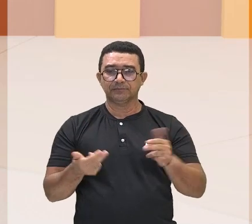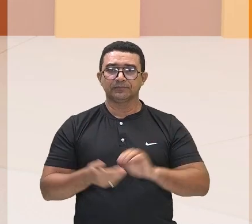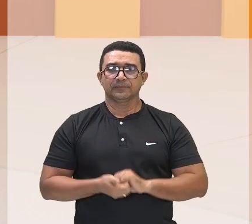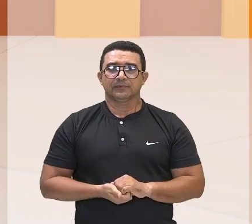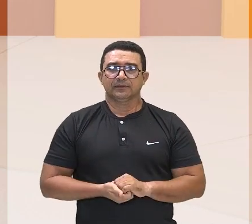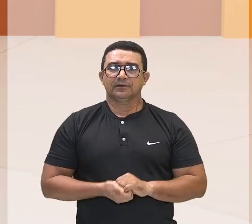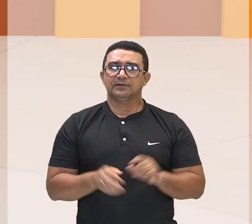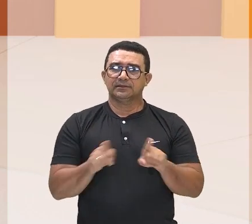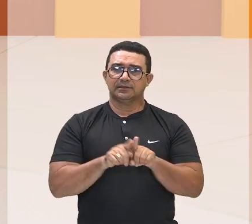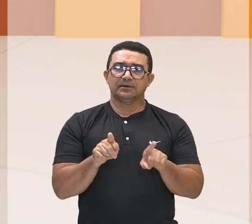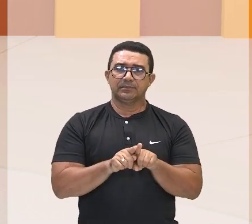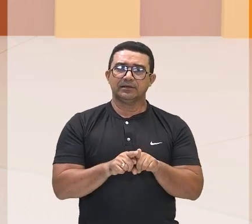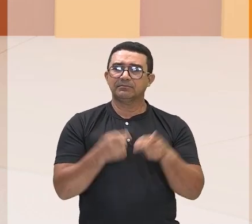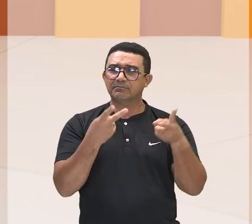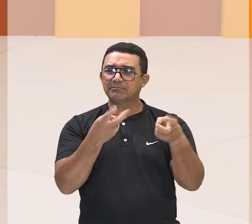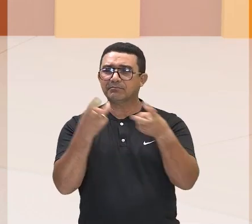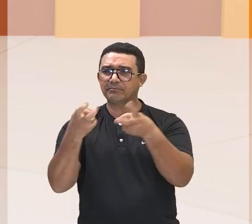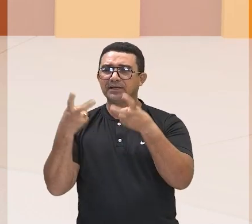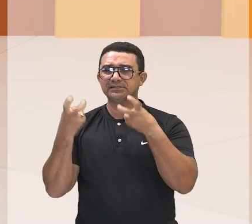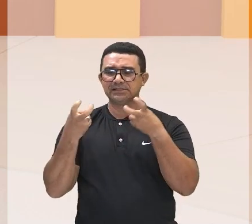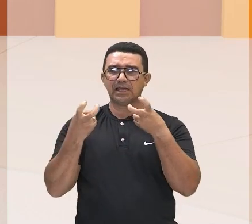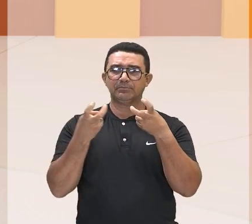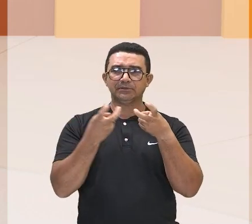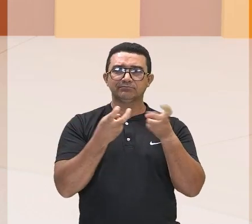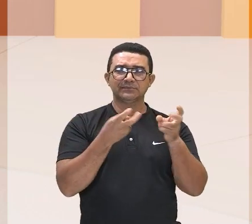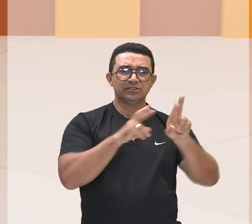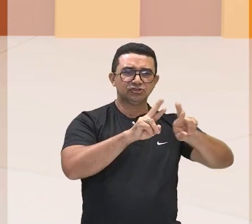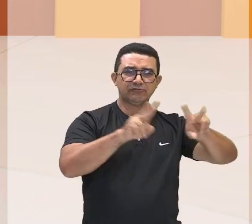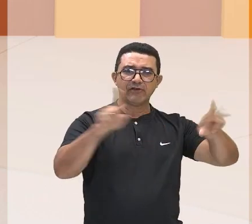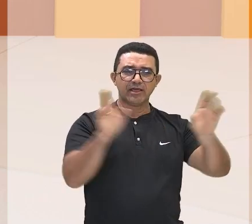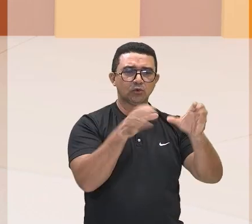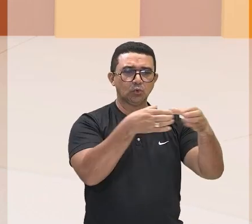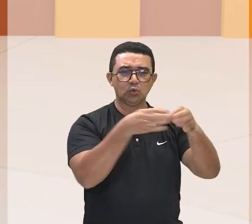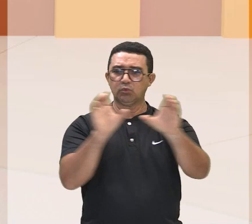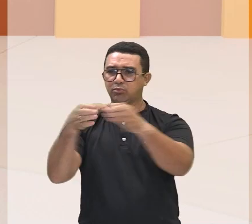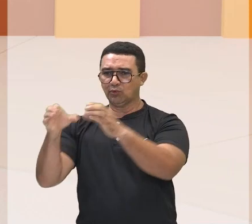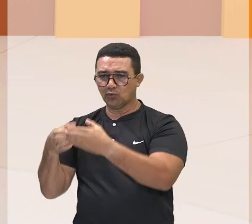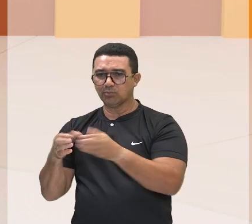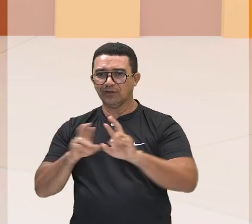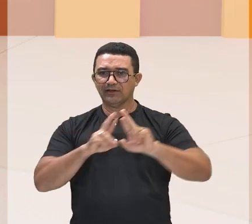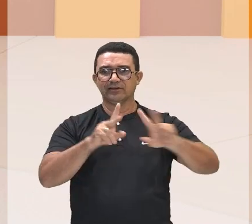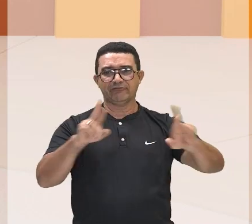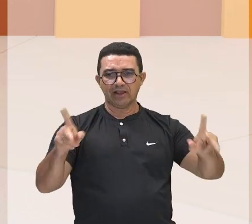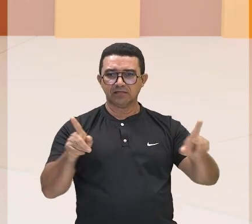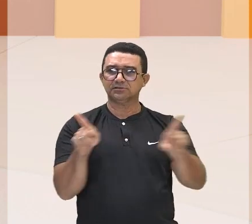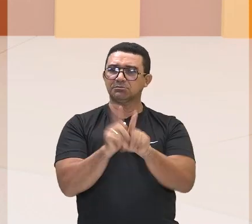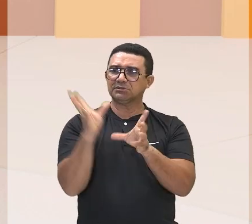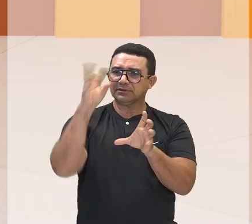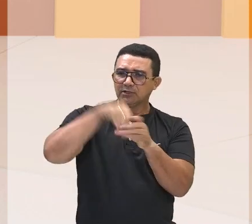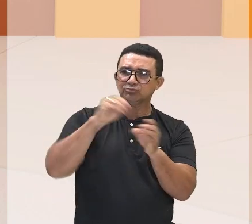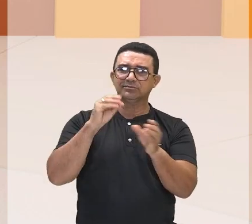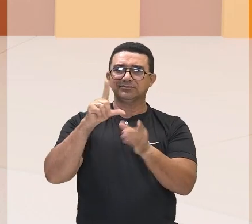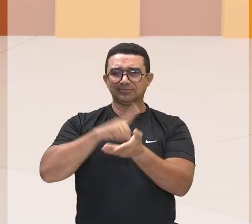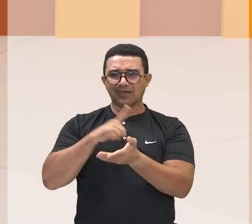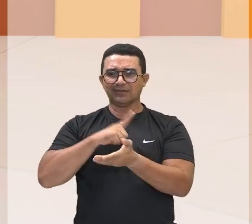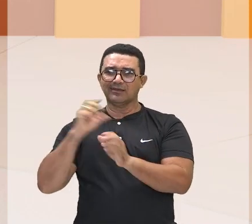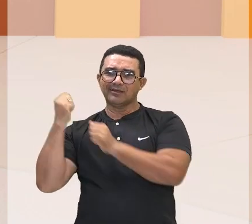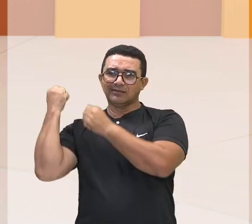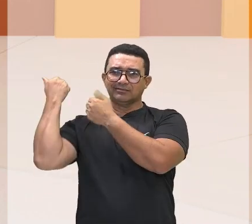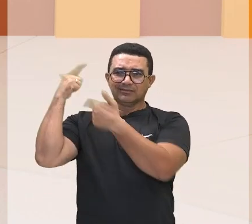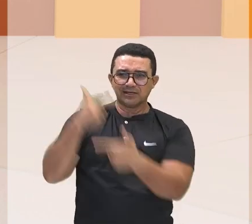as diferenças, tá? Entre esses grupos, que acaba incluindo o quê? As tradições daquelas pessoas,